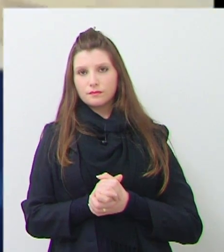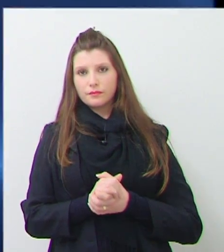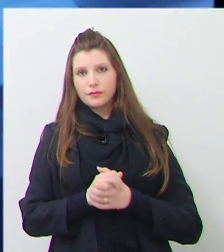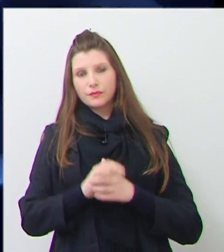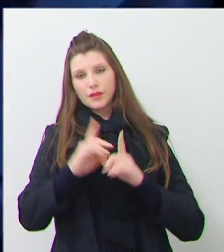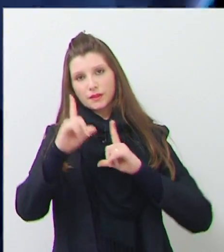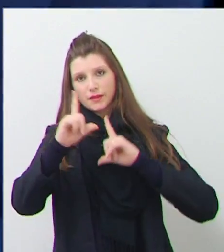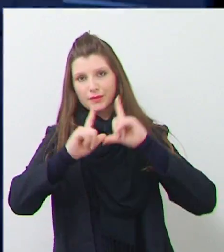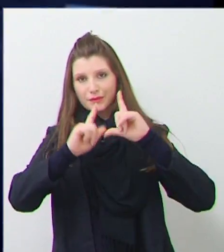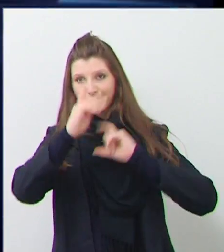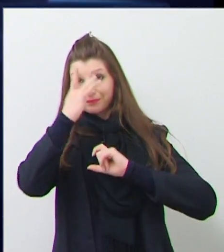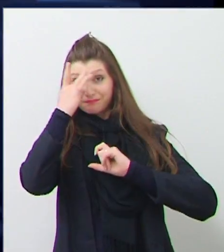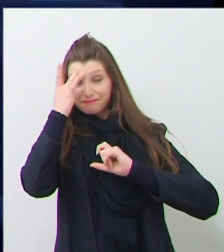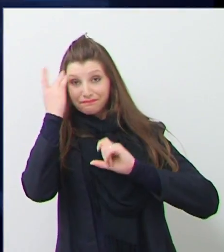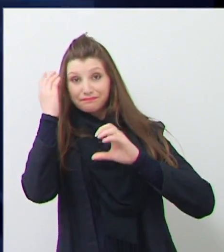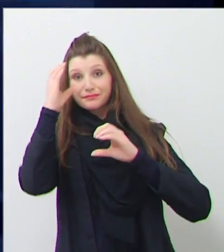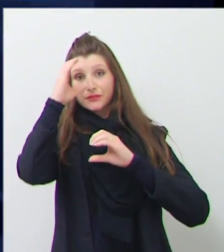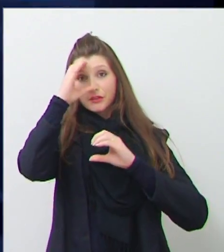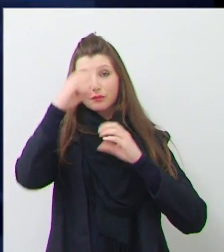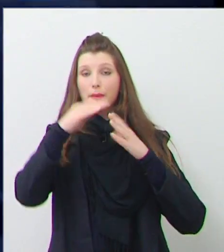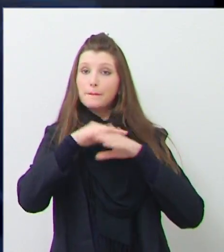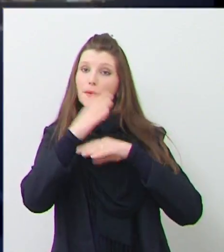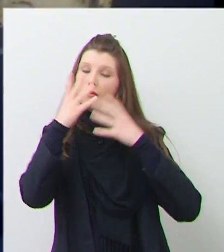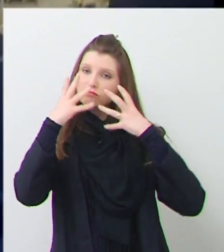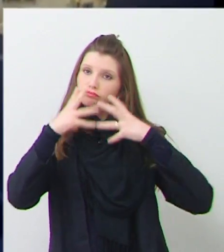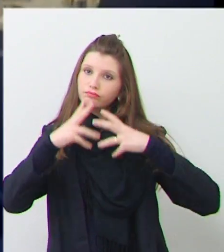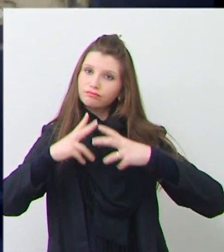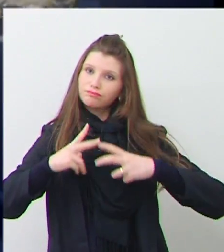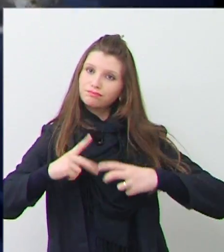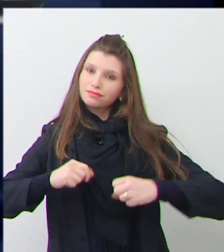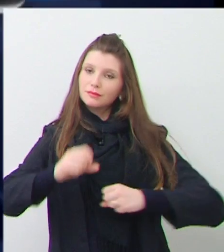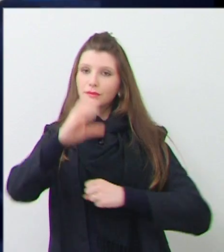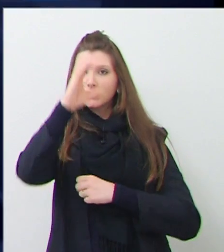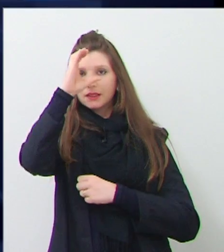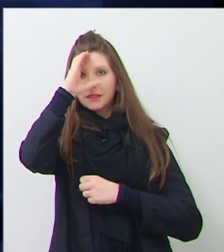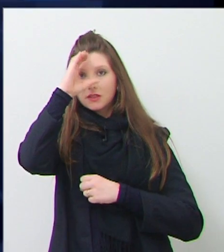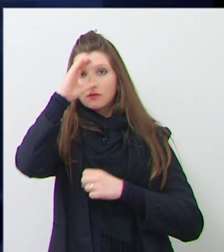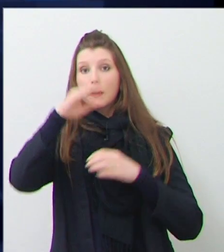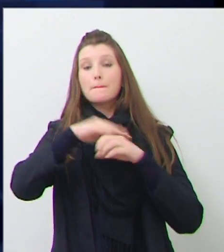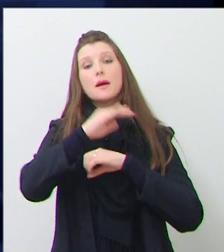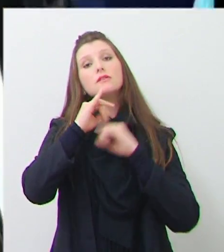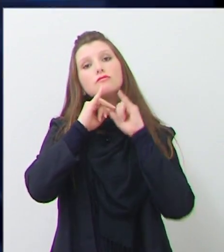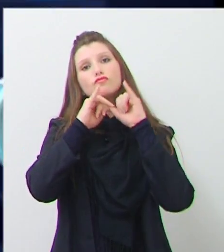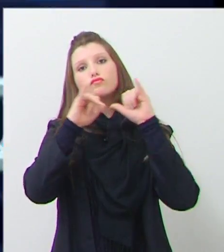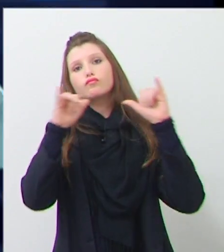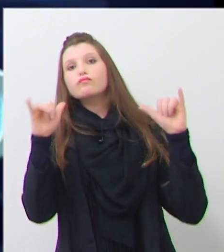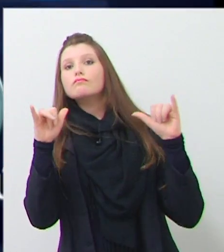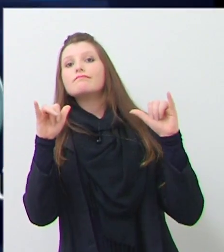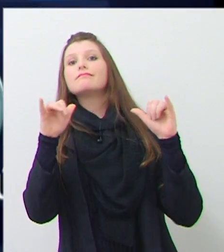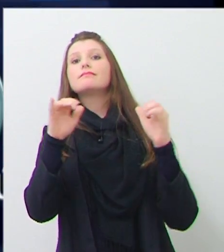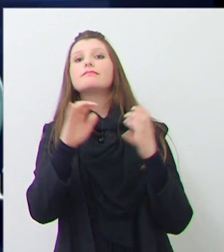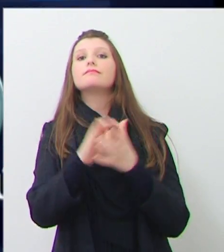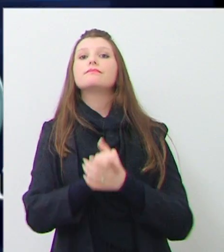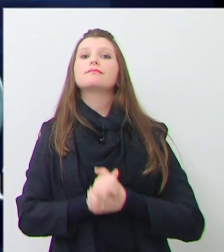TV Cidadã. Mais transparência para Criciúma. Mais informação para você.